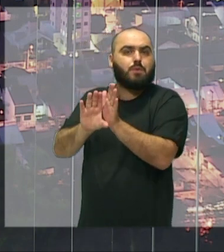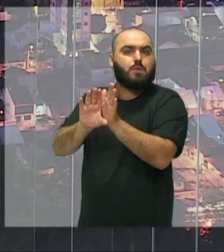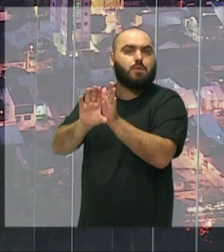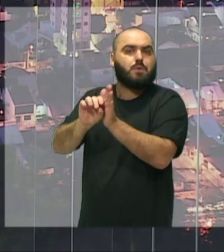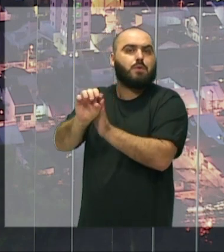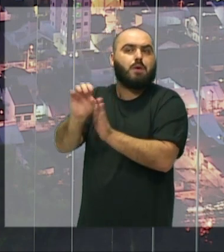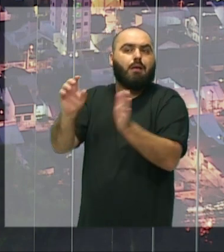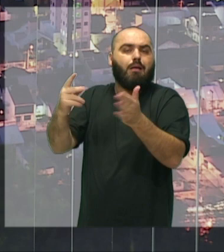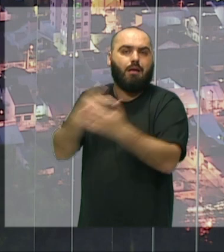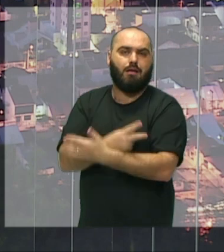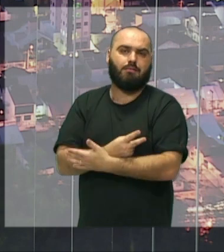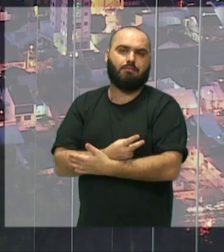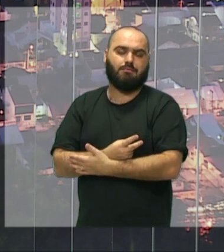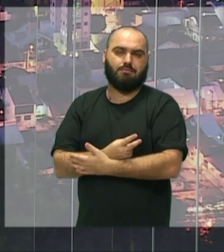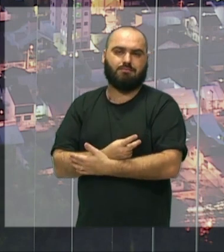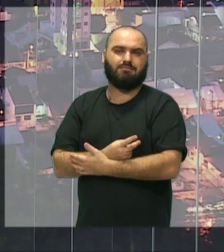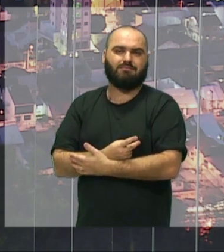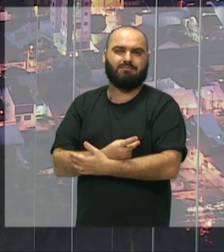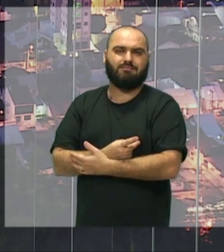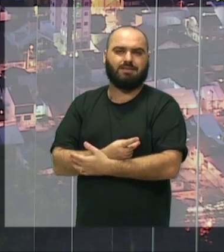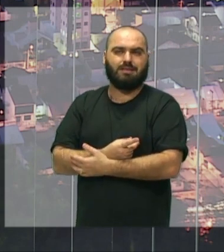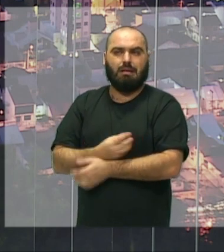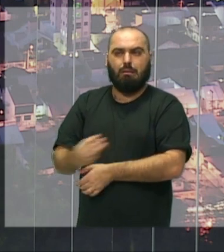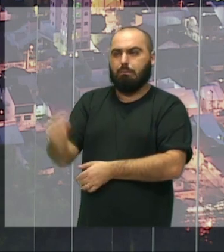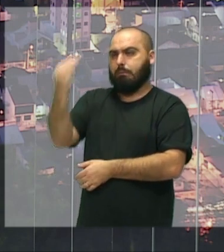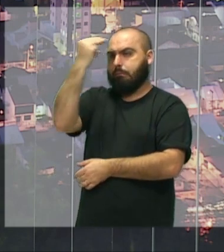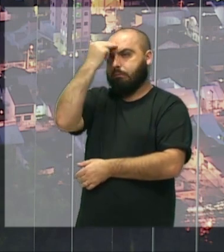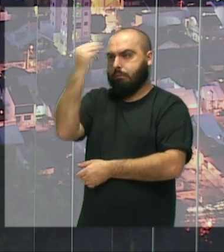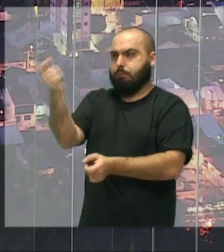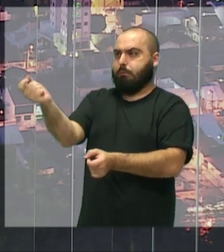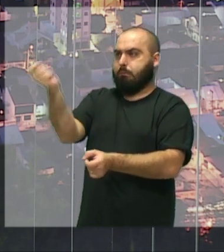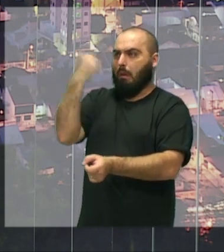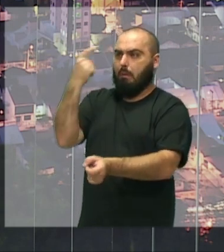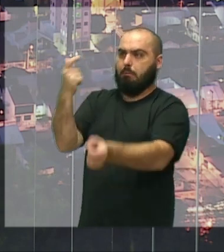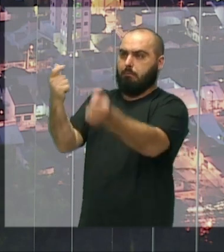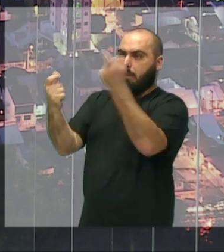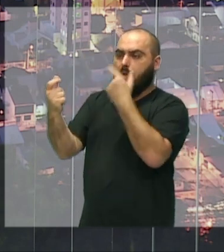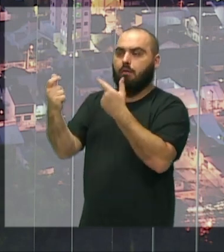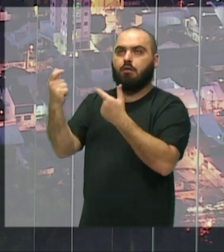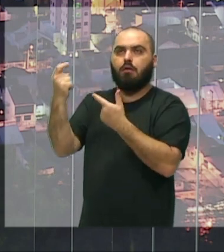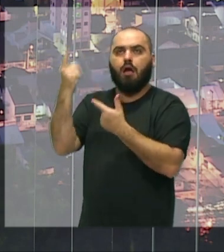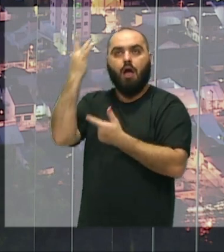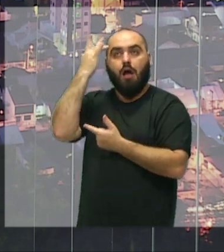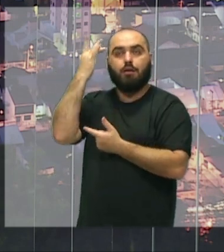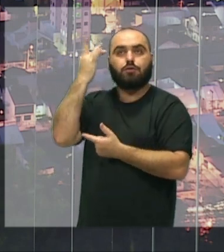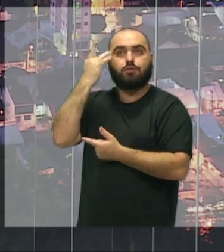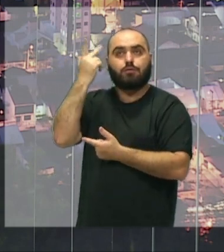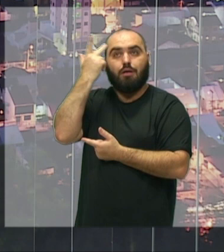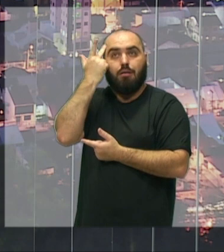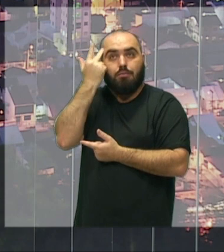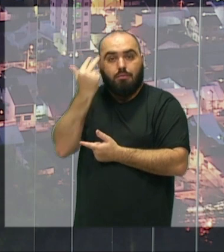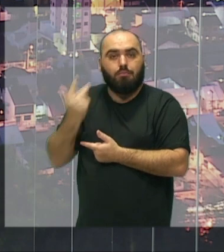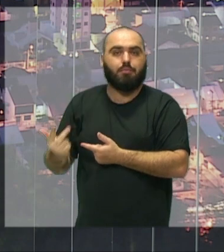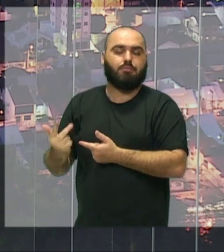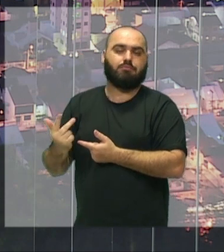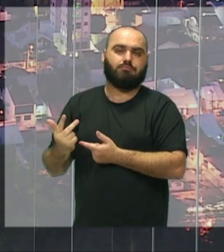incutidos, foram na nossa mente, na nossa cultura, eles foram naturalizados, quando não são naturais, eles são